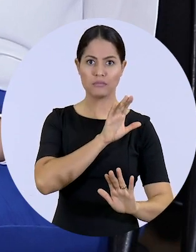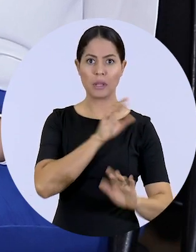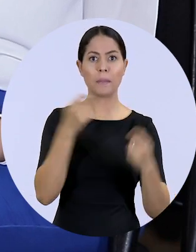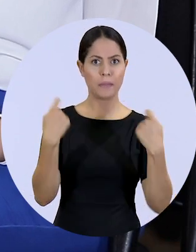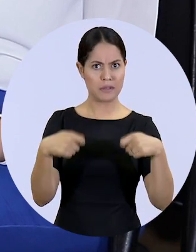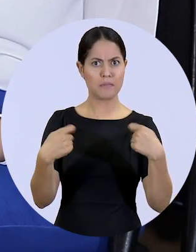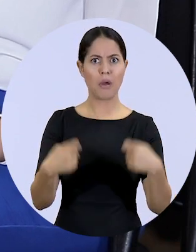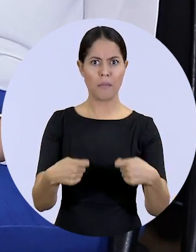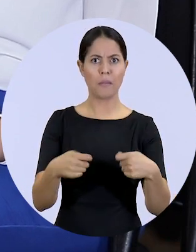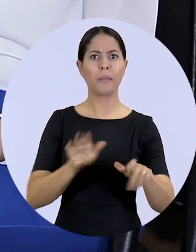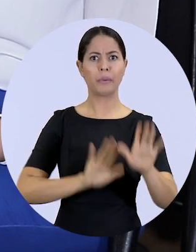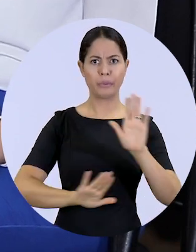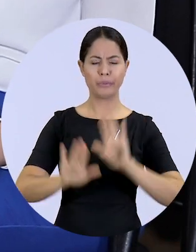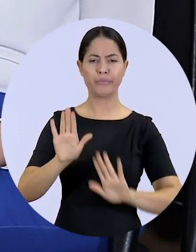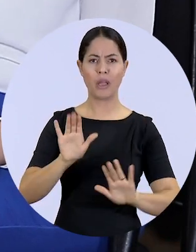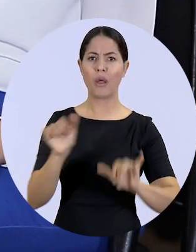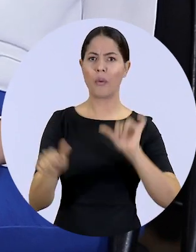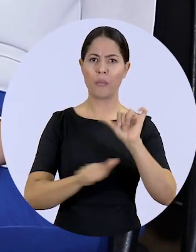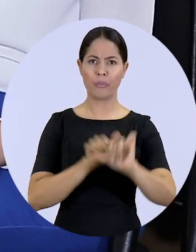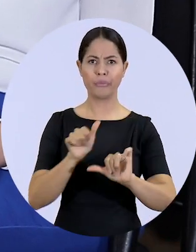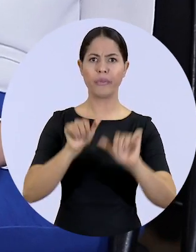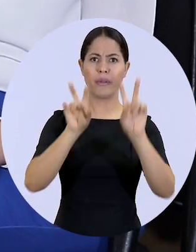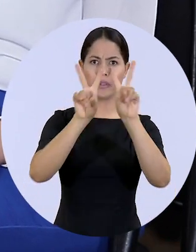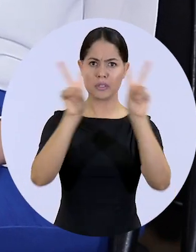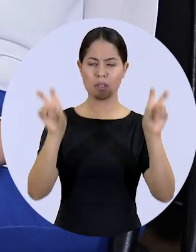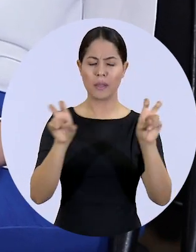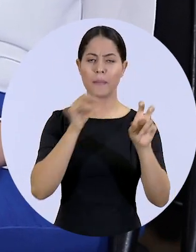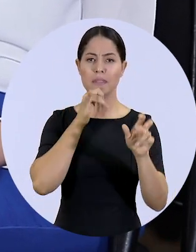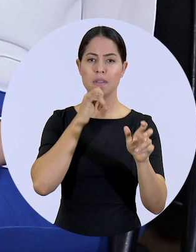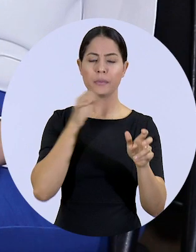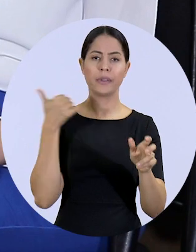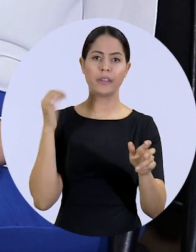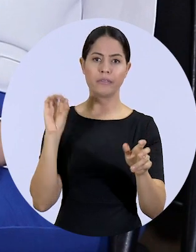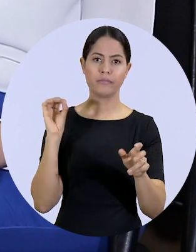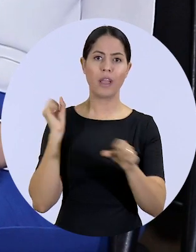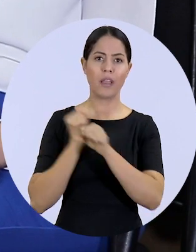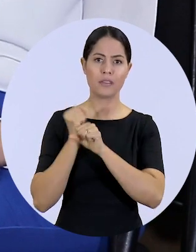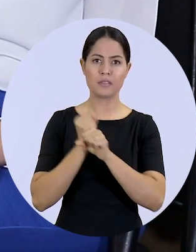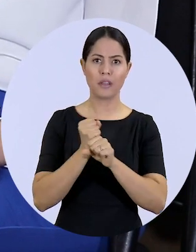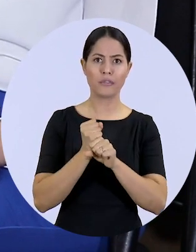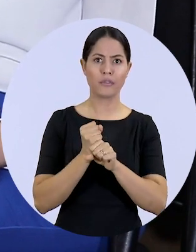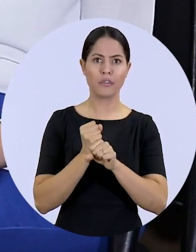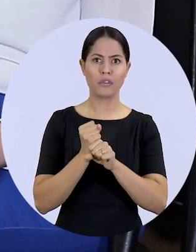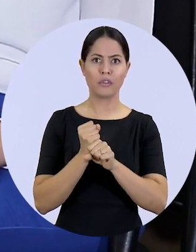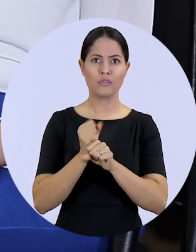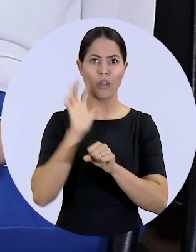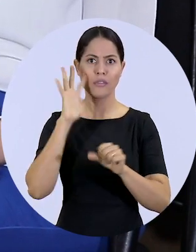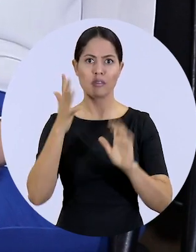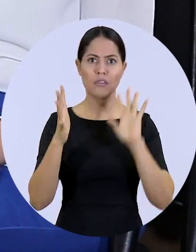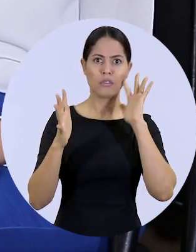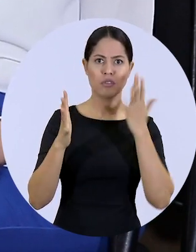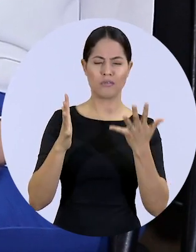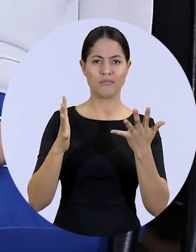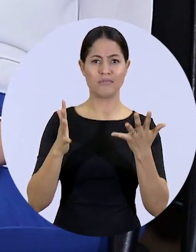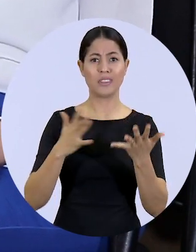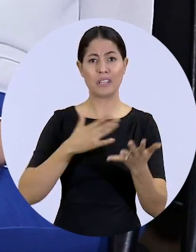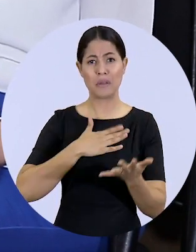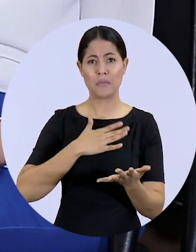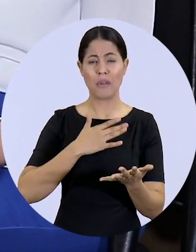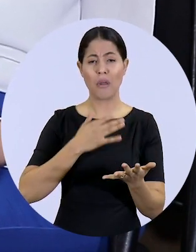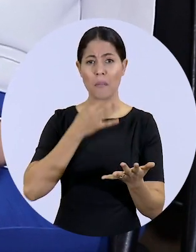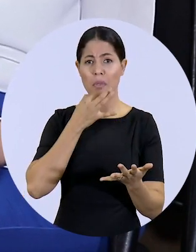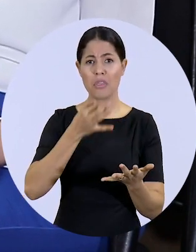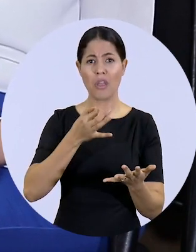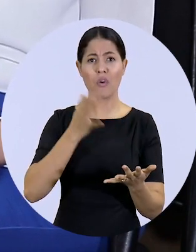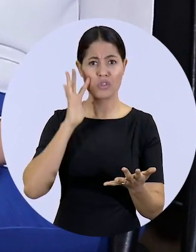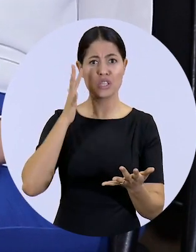mudanças de entendimento muito constantes, né? Sobre um mesmo tema, de 10 anos para cá, o Supremo já foi e voltou 2 vezes, né? Então, assim, eu